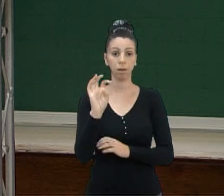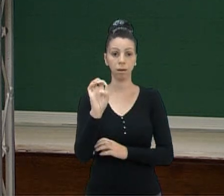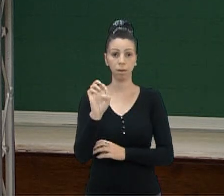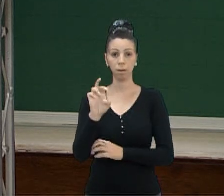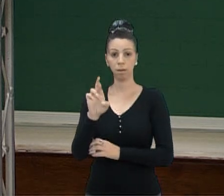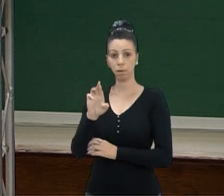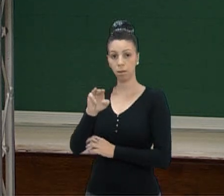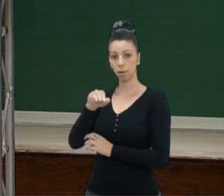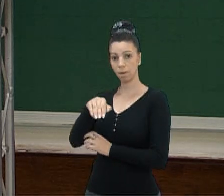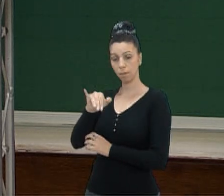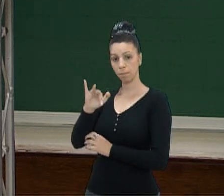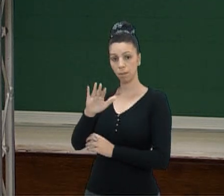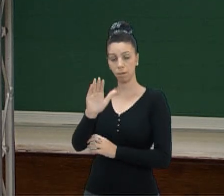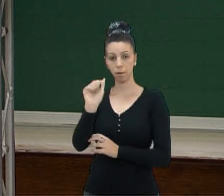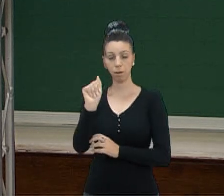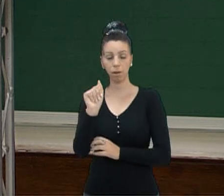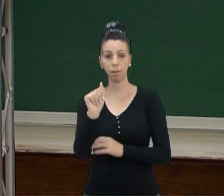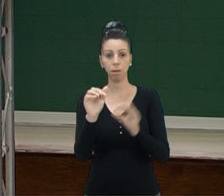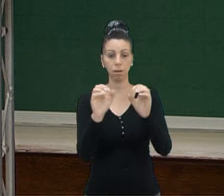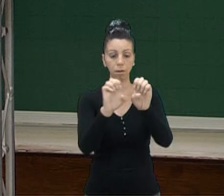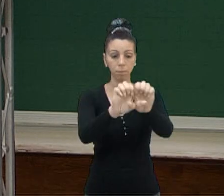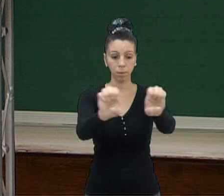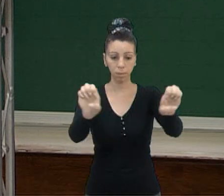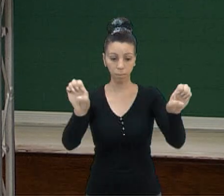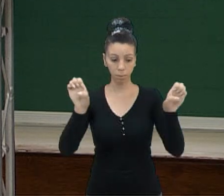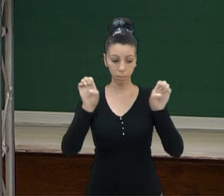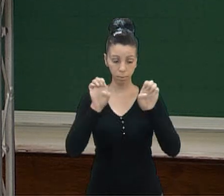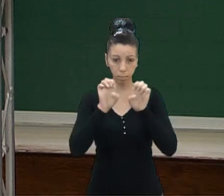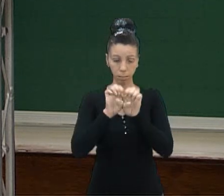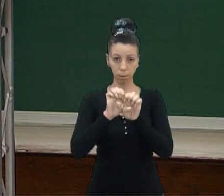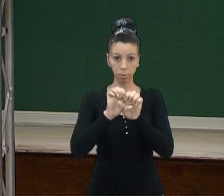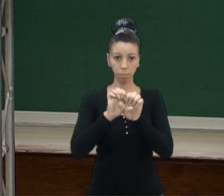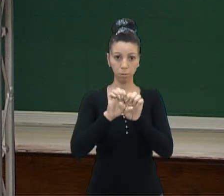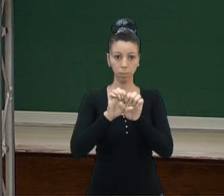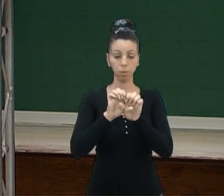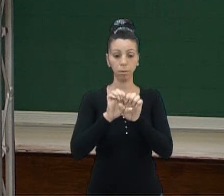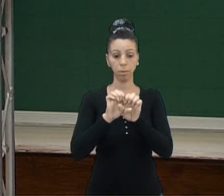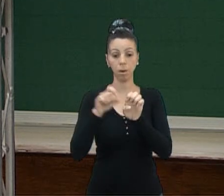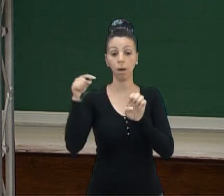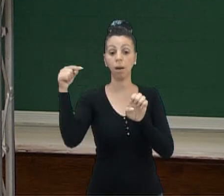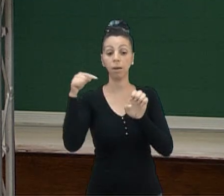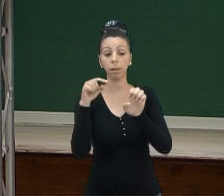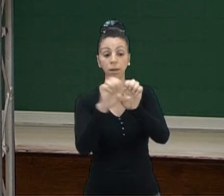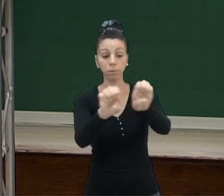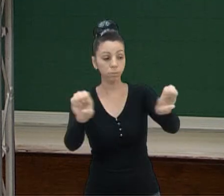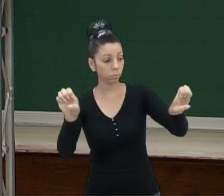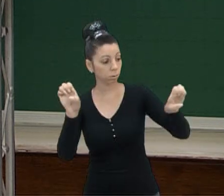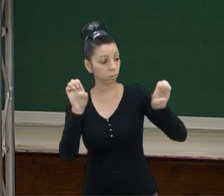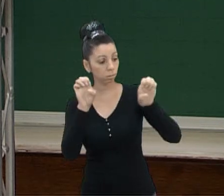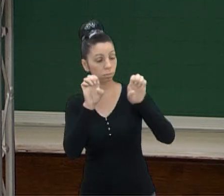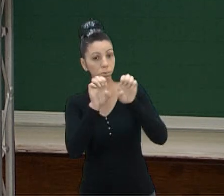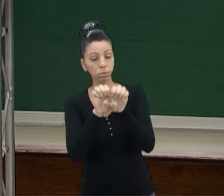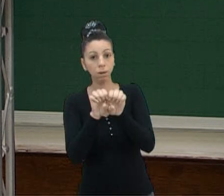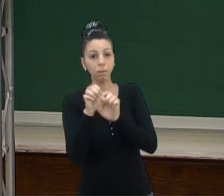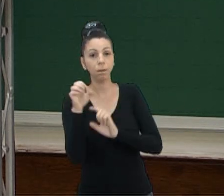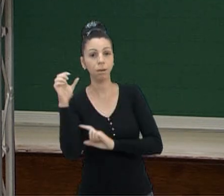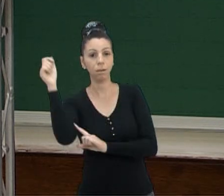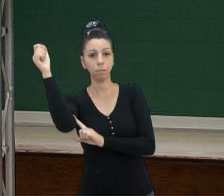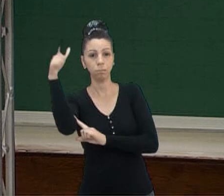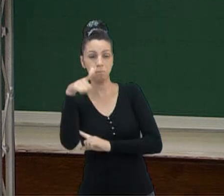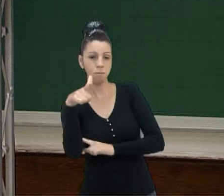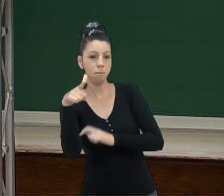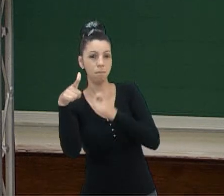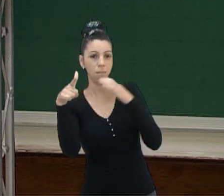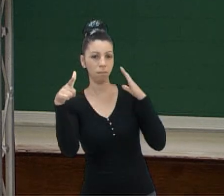áreas próximas da linha do Equador, que estão entre os 2 trópicos, são as áreas mais aquecidas. Depois, entre os trópicos e os